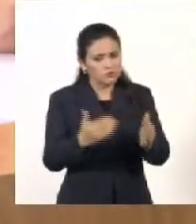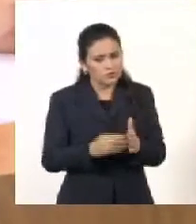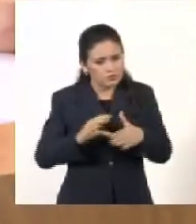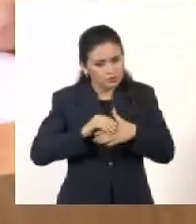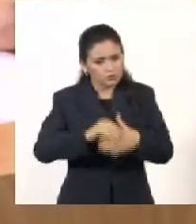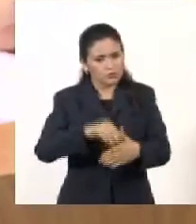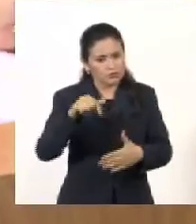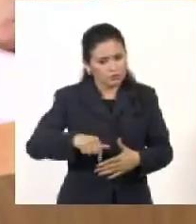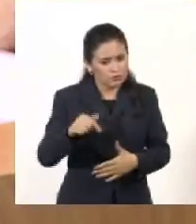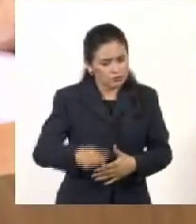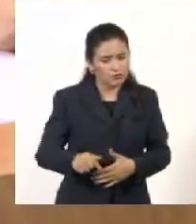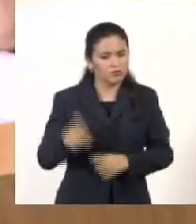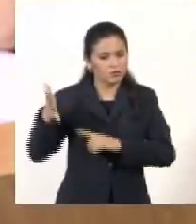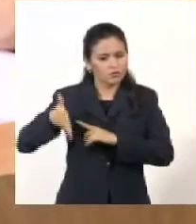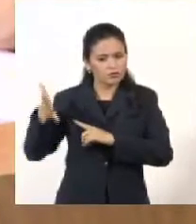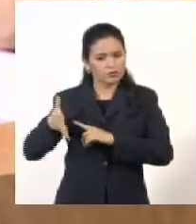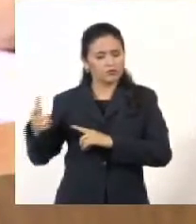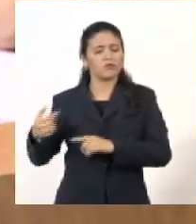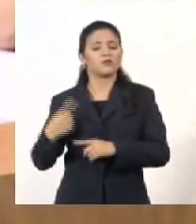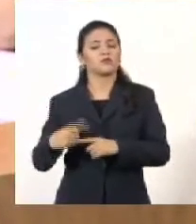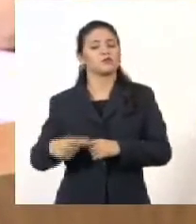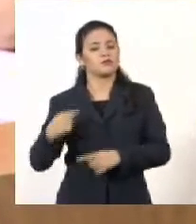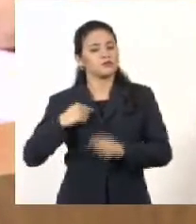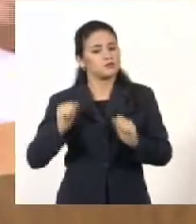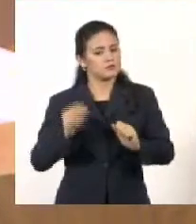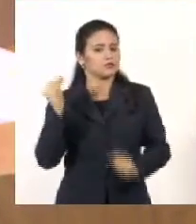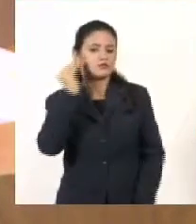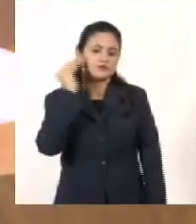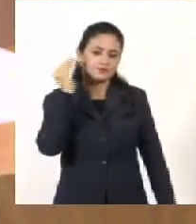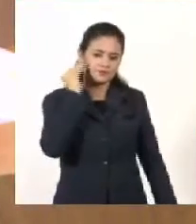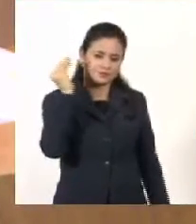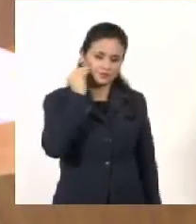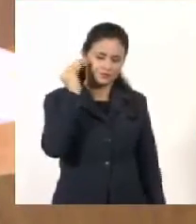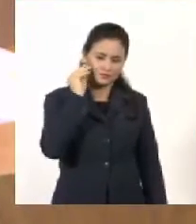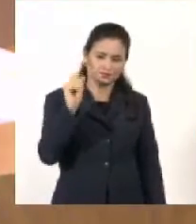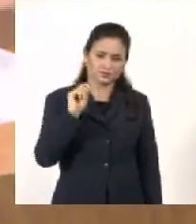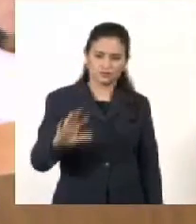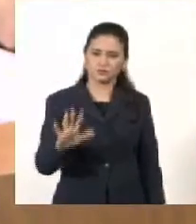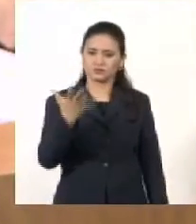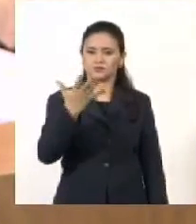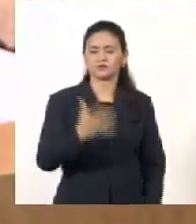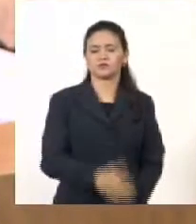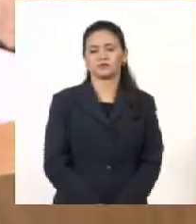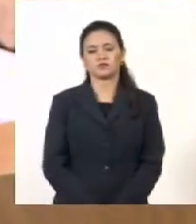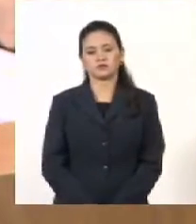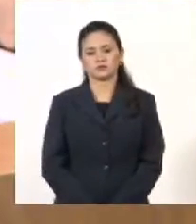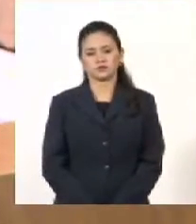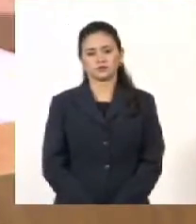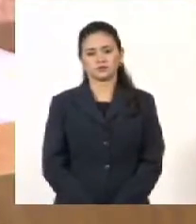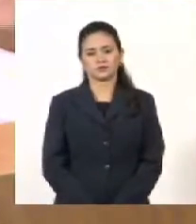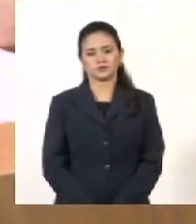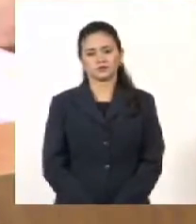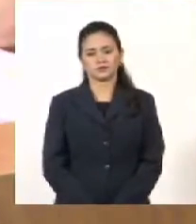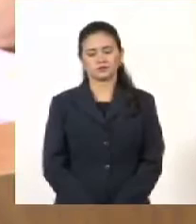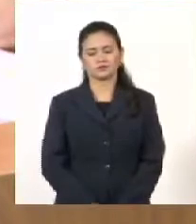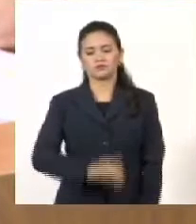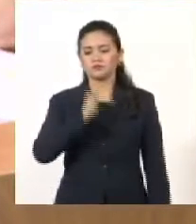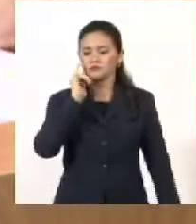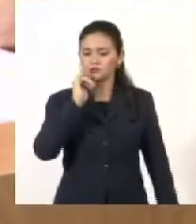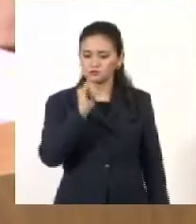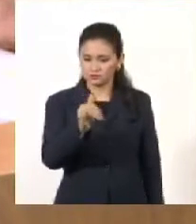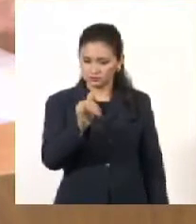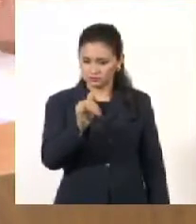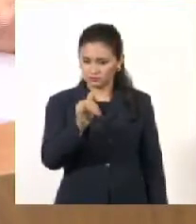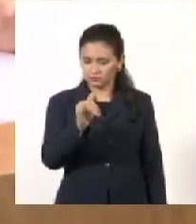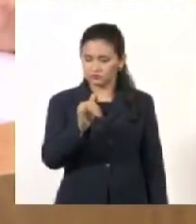eu tenho a capacidade e a competência de provar aquilo que está acontecendo. E dizer